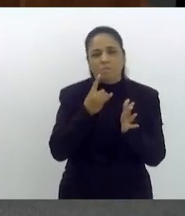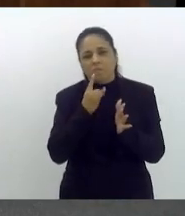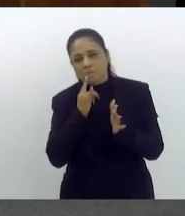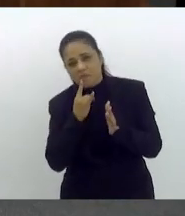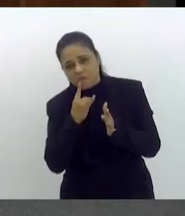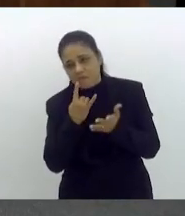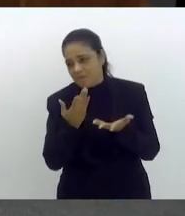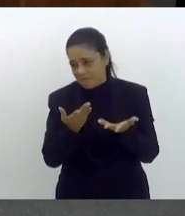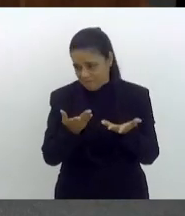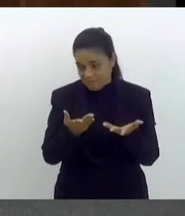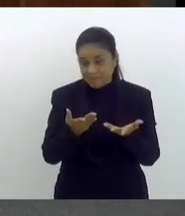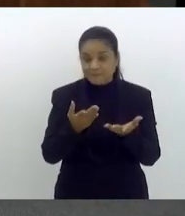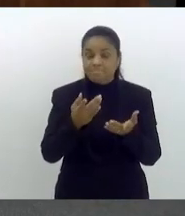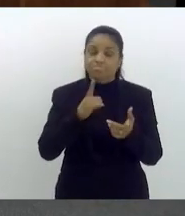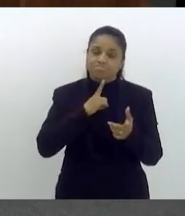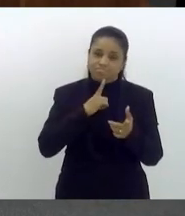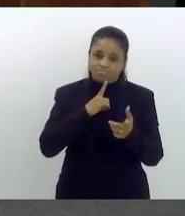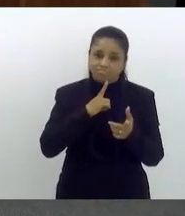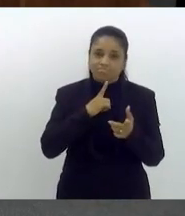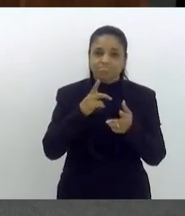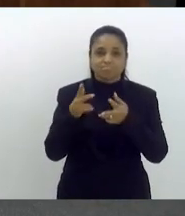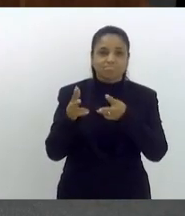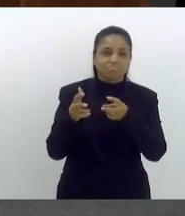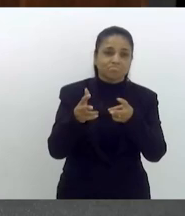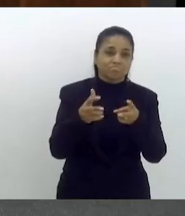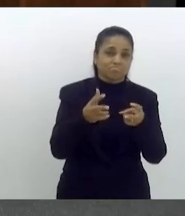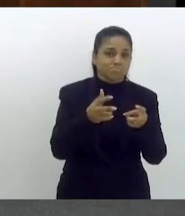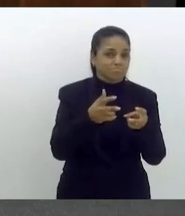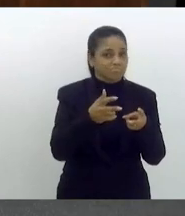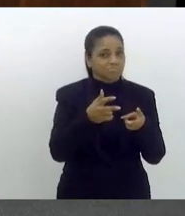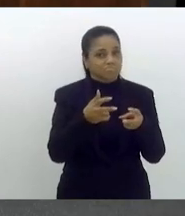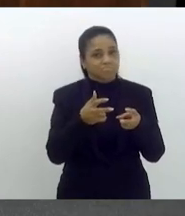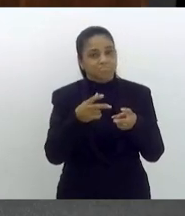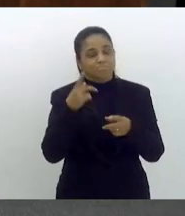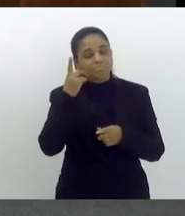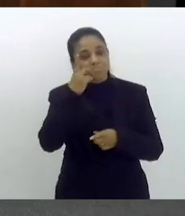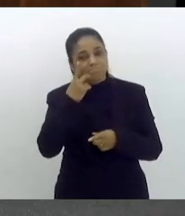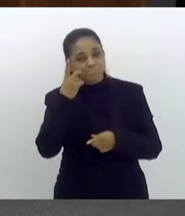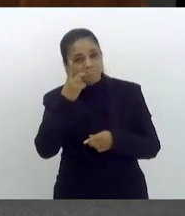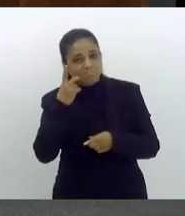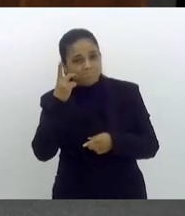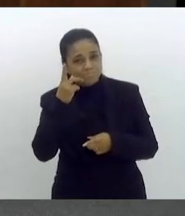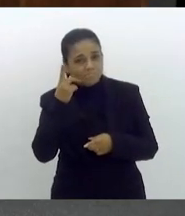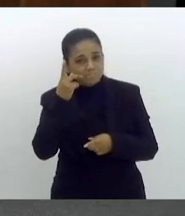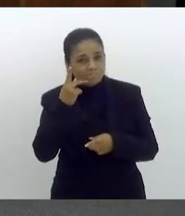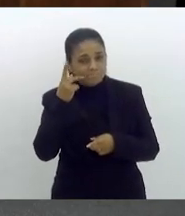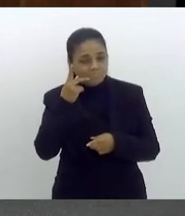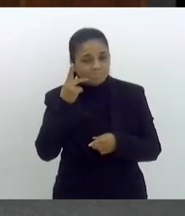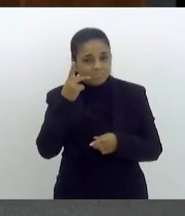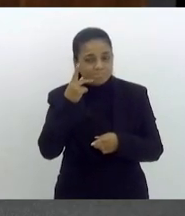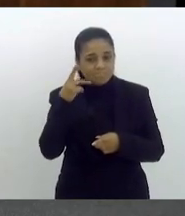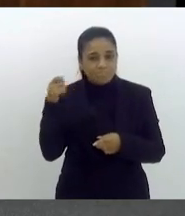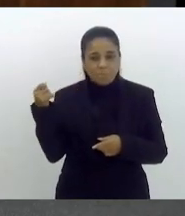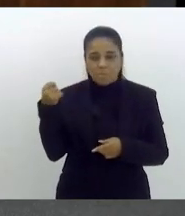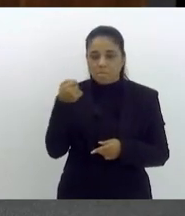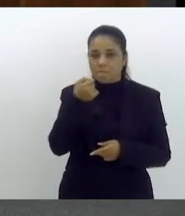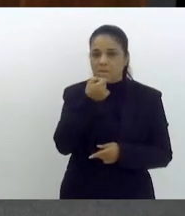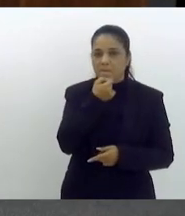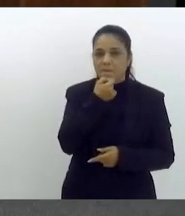a gente vê muitas vezes políticos usando do microfone